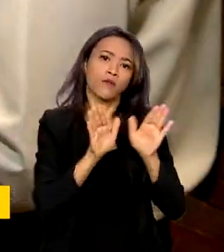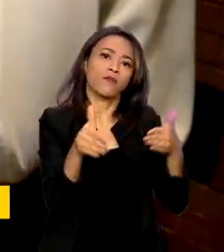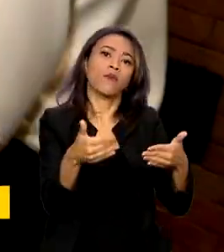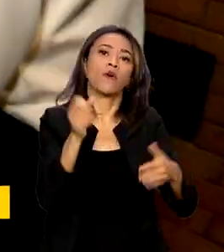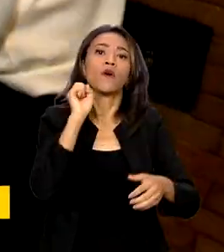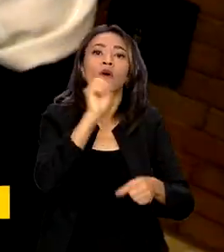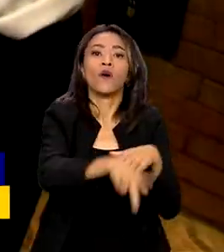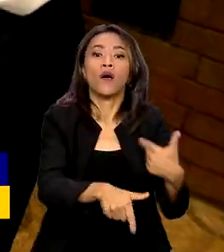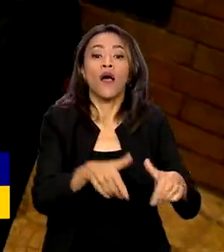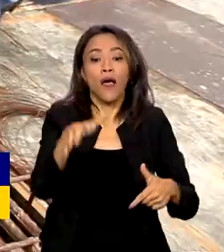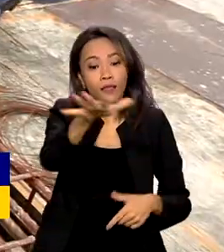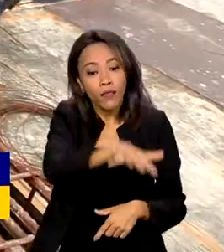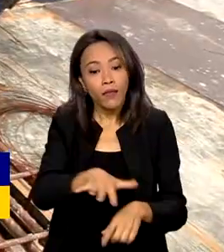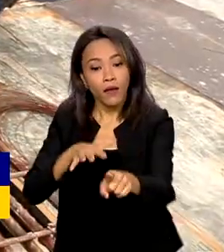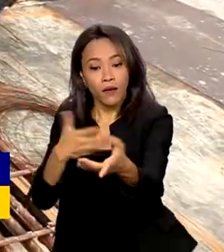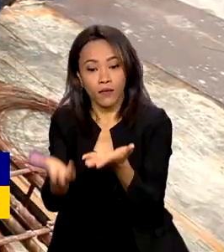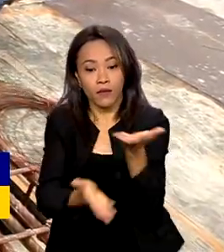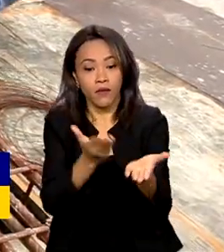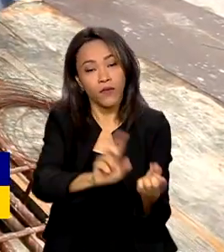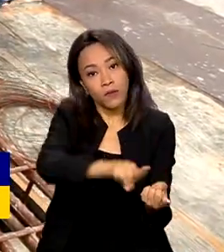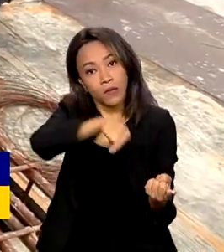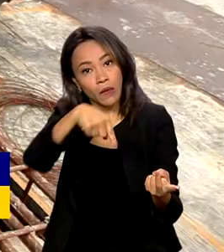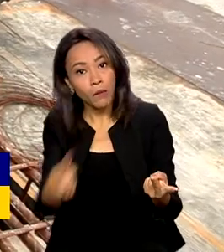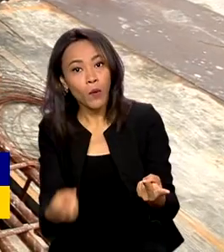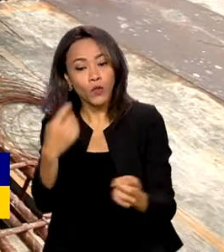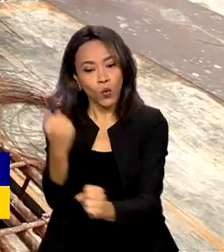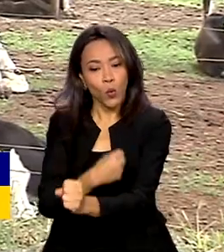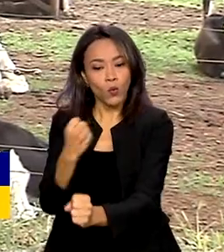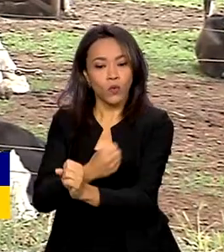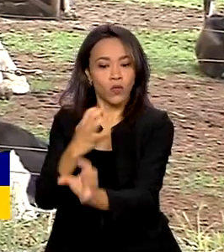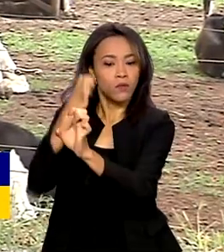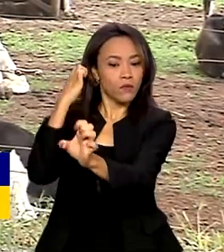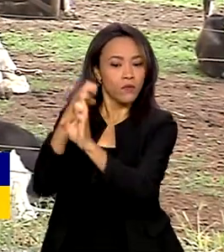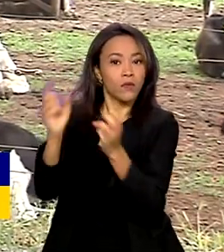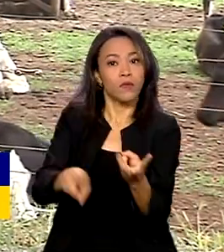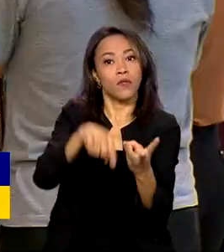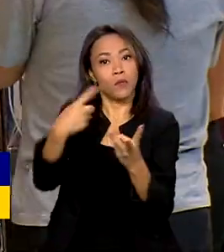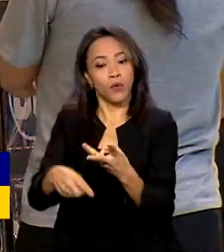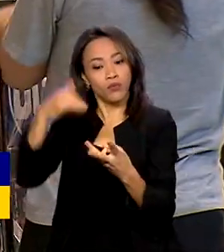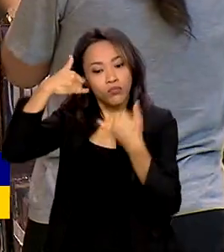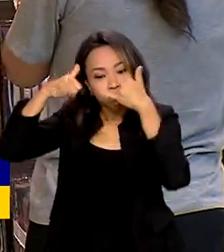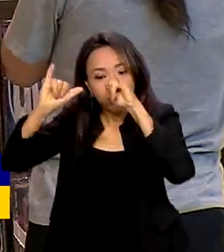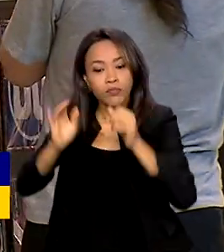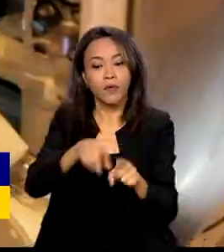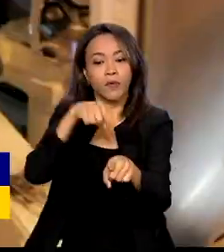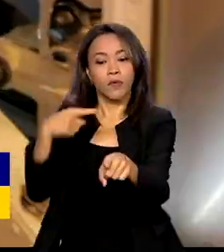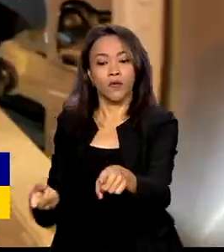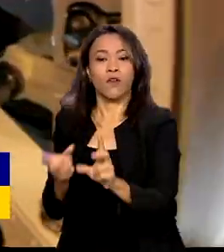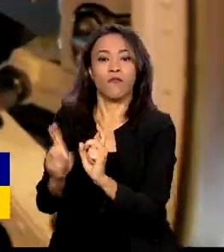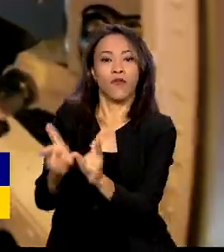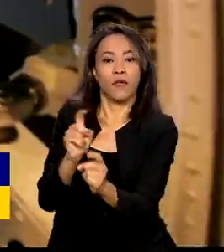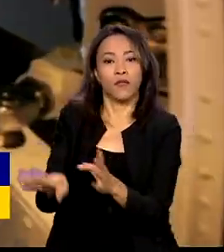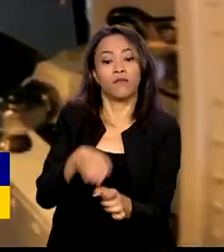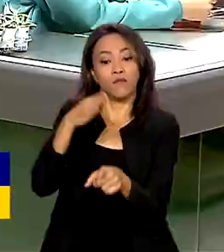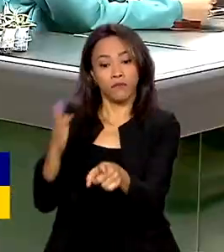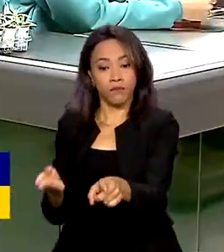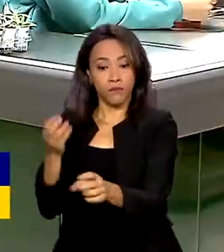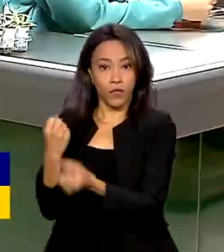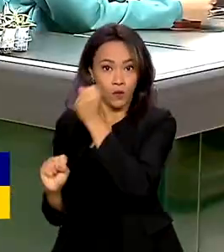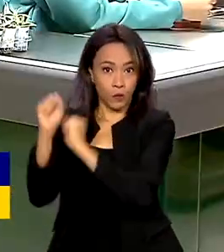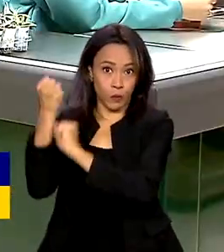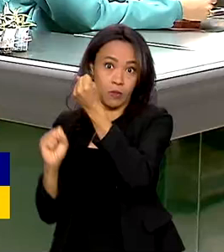foi a de serviços em seguida vieram construção agropecuária Comércio e Indústria